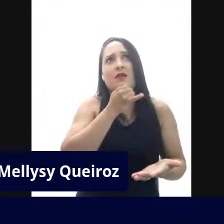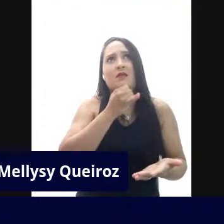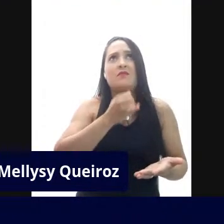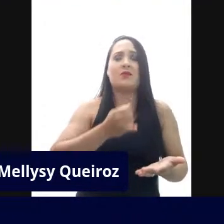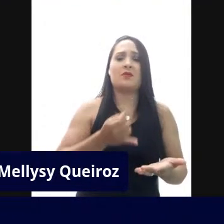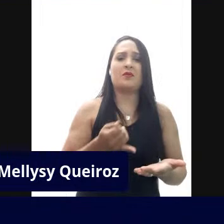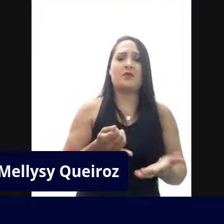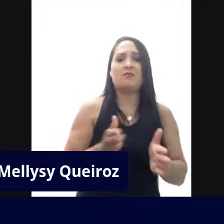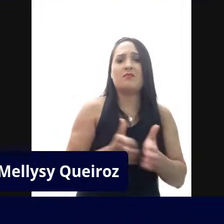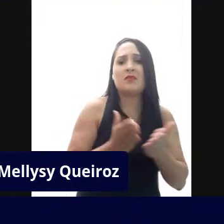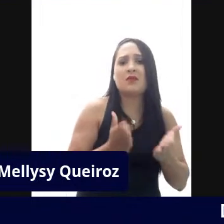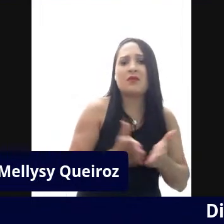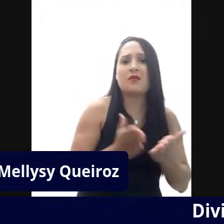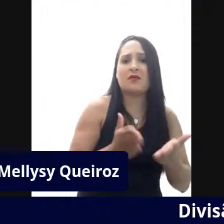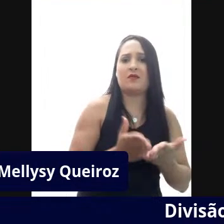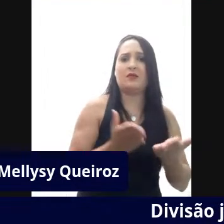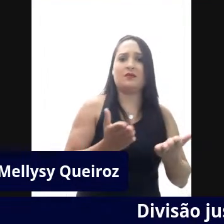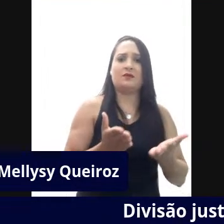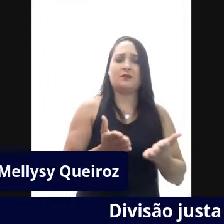vulnerabilidade.